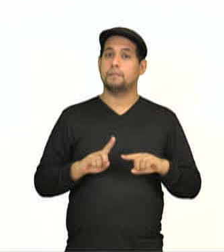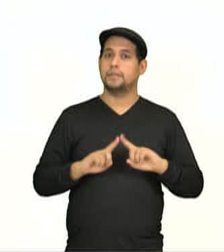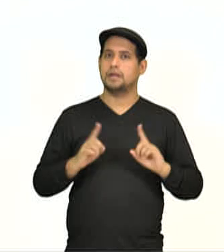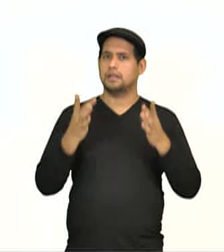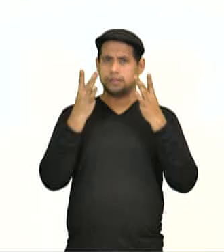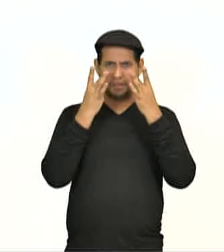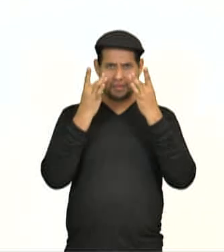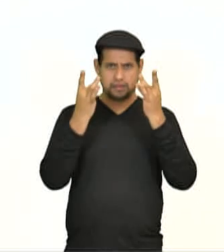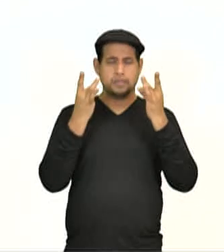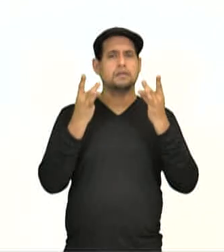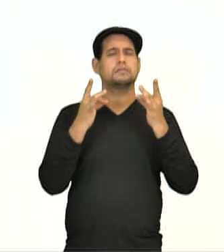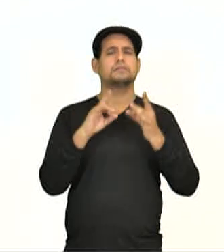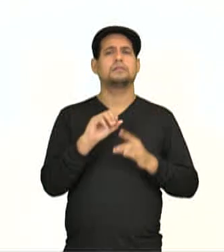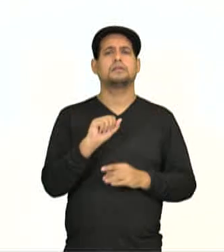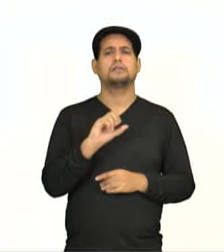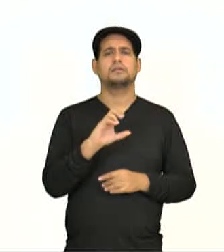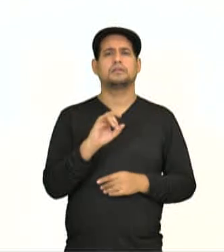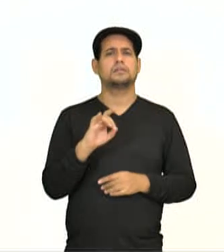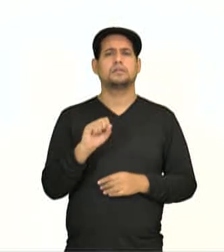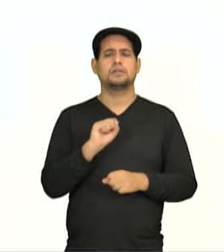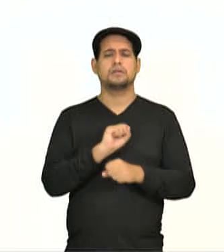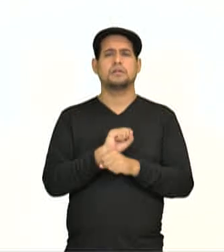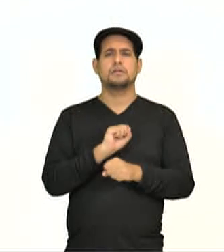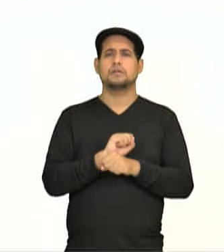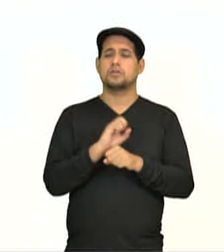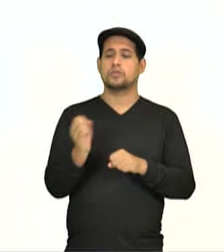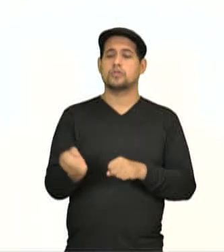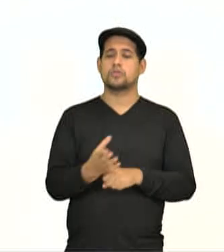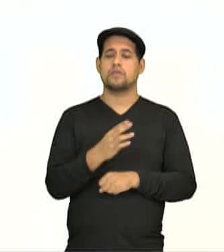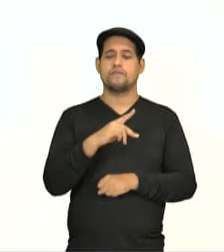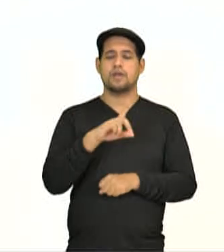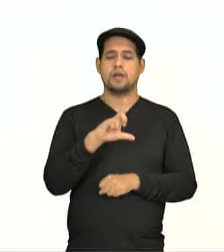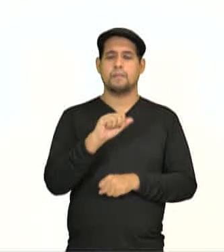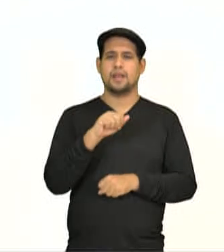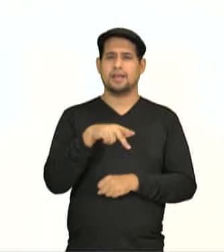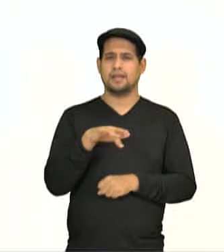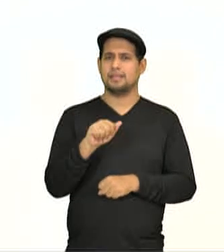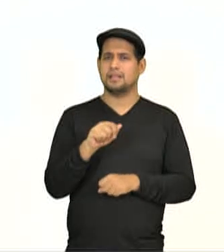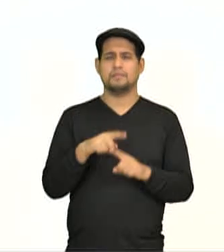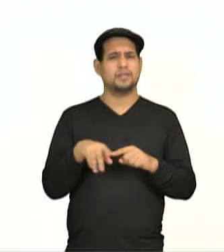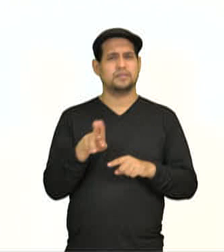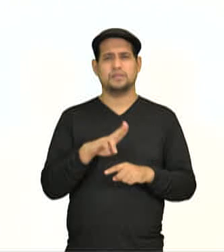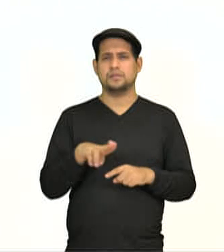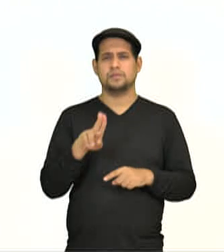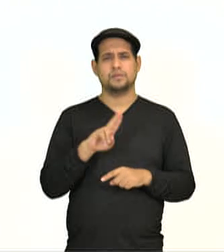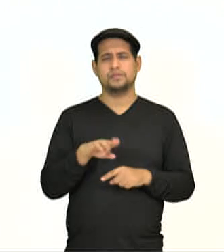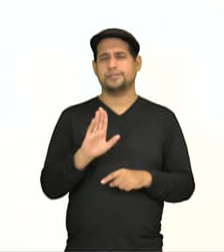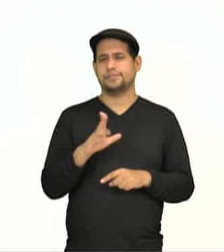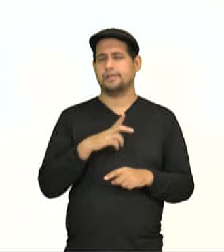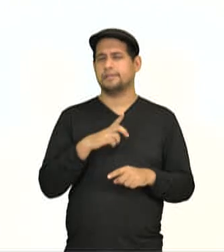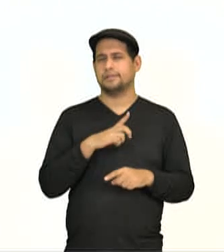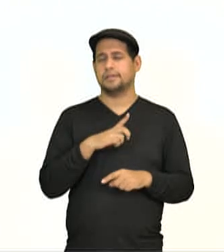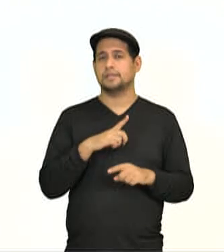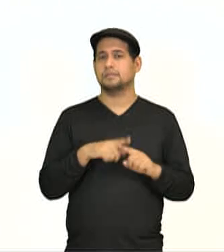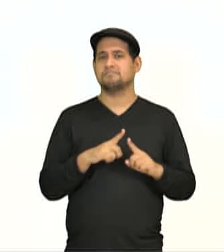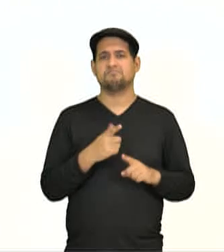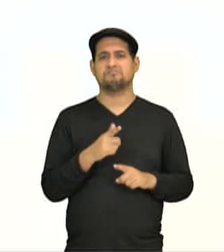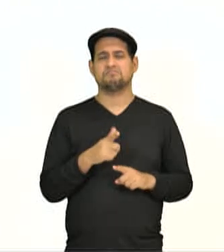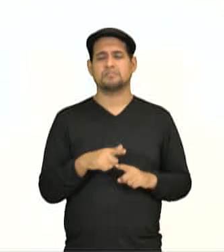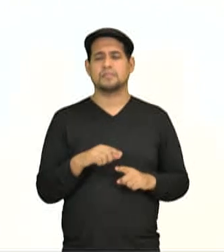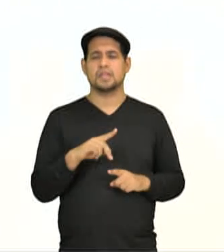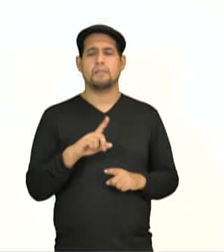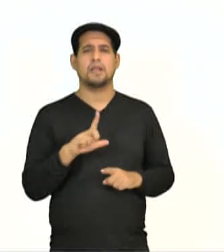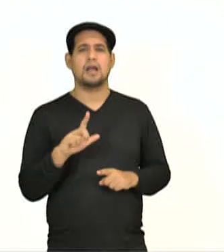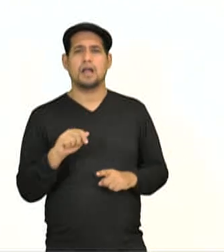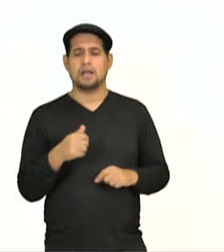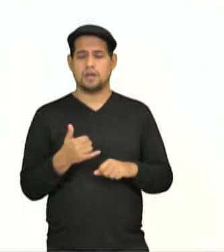Atenção, o ácido acetil salicílico impede a agregação de novas plaquetas, mas não atua no trombo já formado, nem na placa de